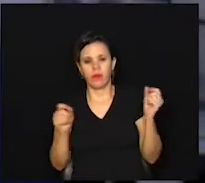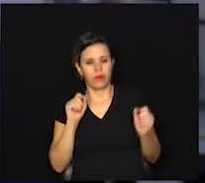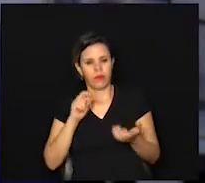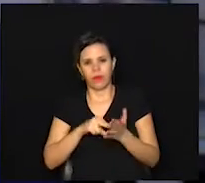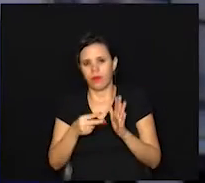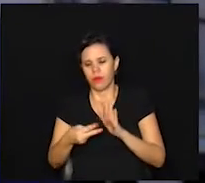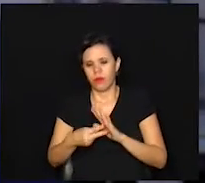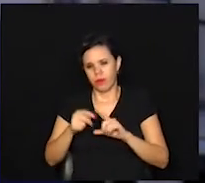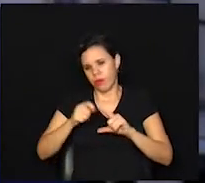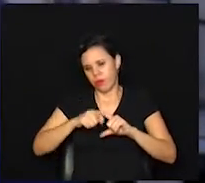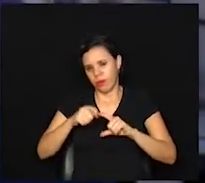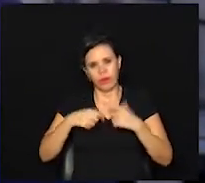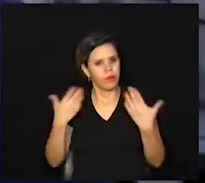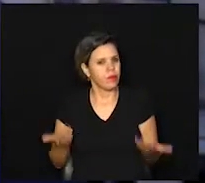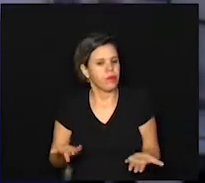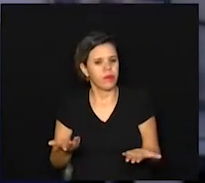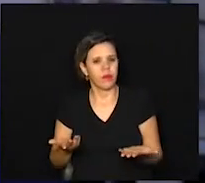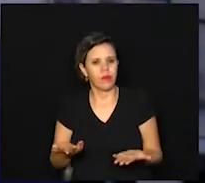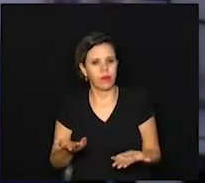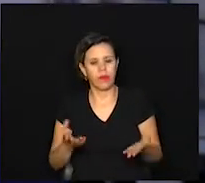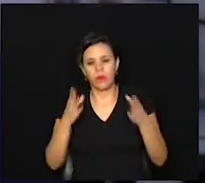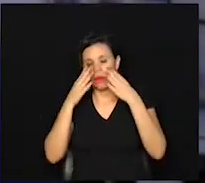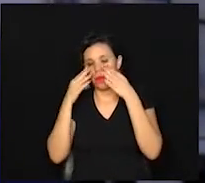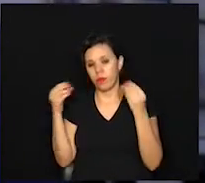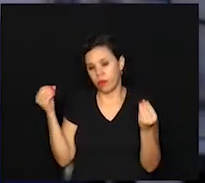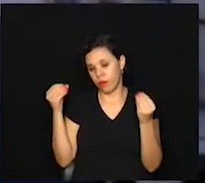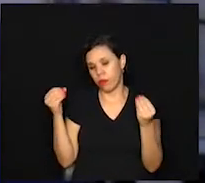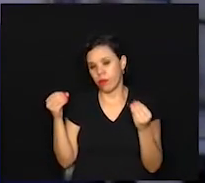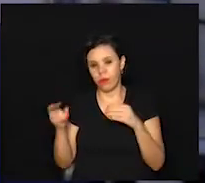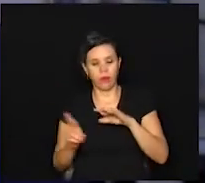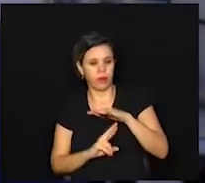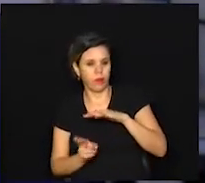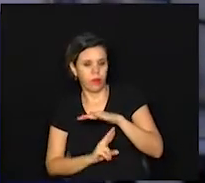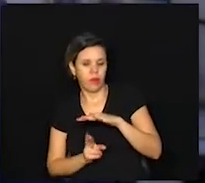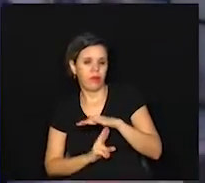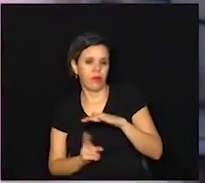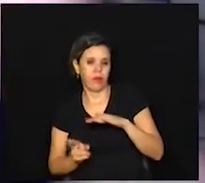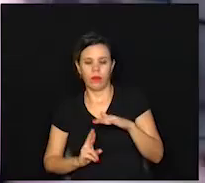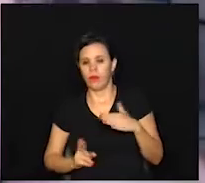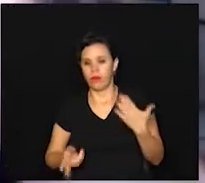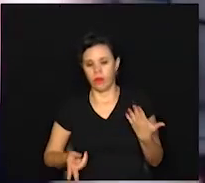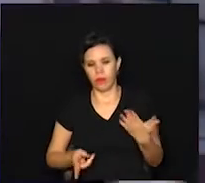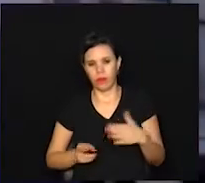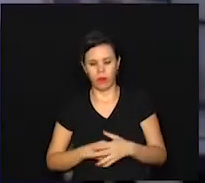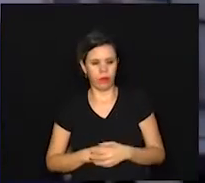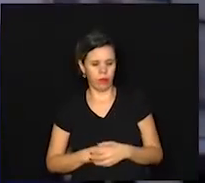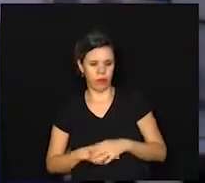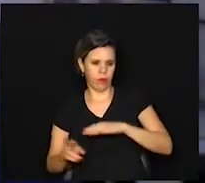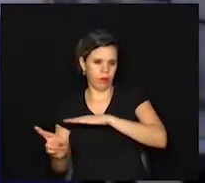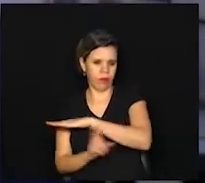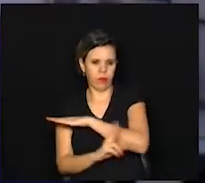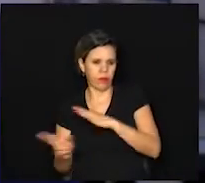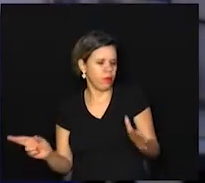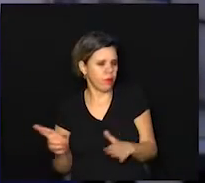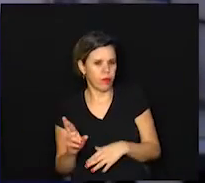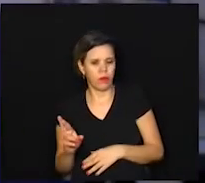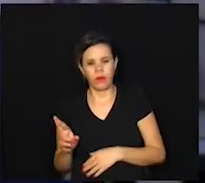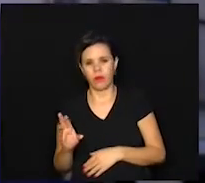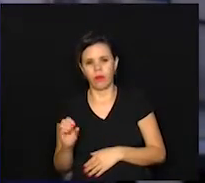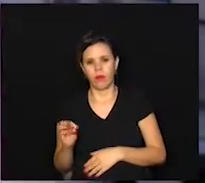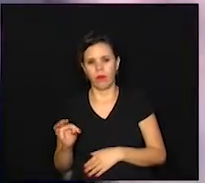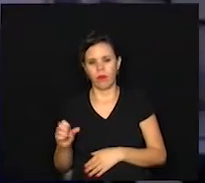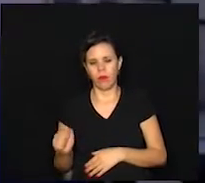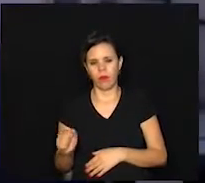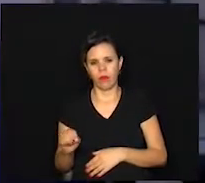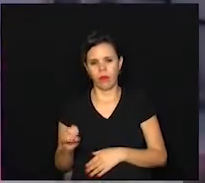que é a Anhanguera? O que é Raposo Tavares? O que é Elevado Costa e Silva? Né? Sem